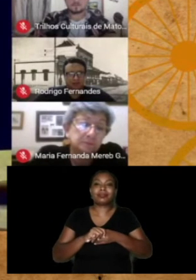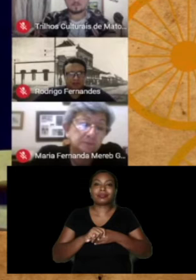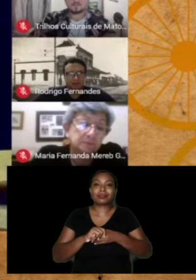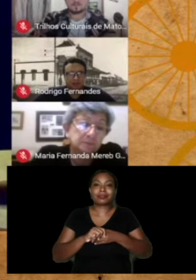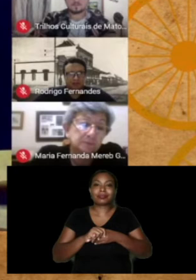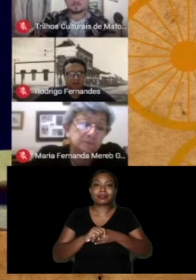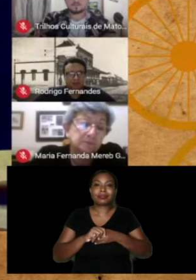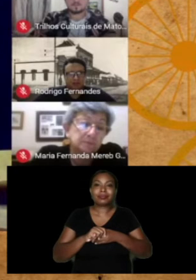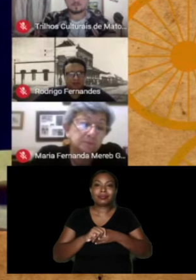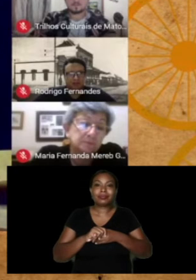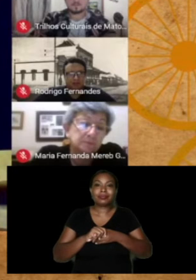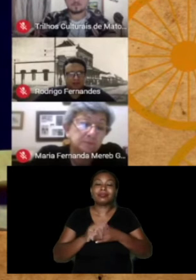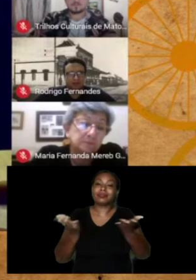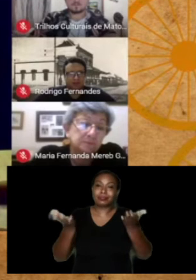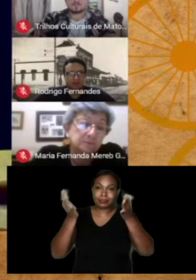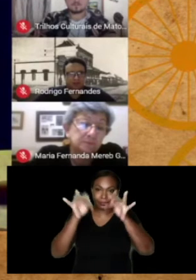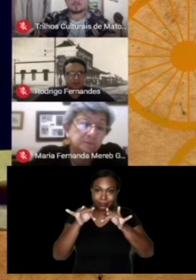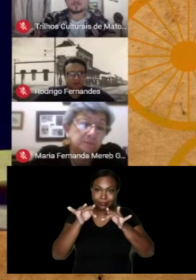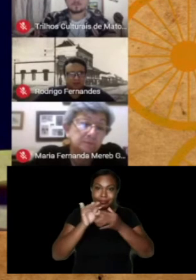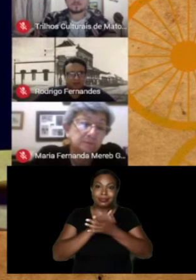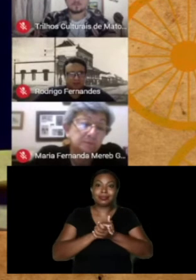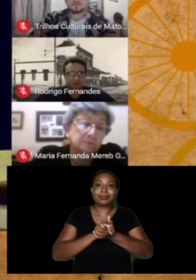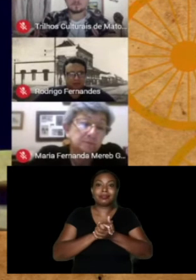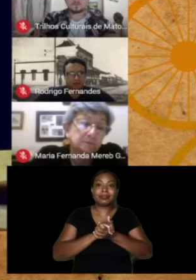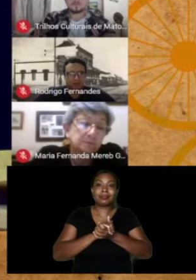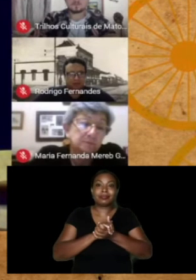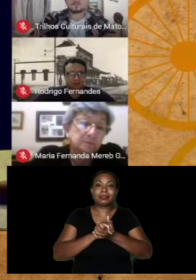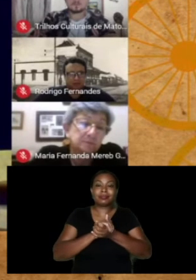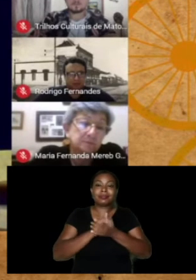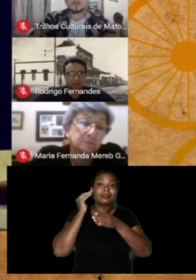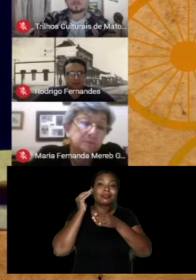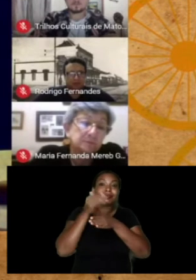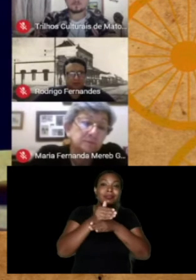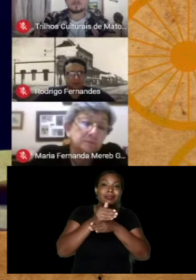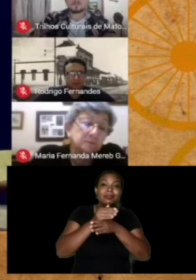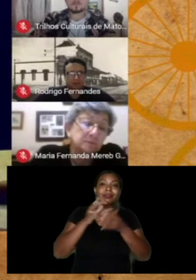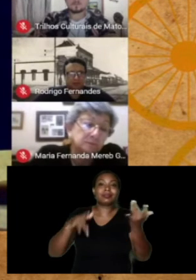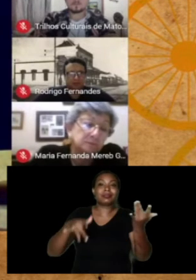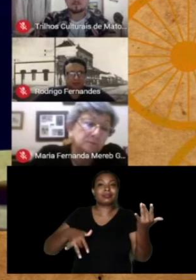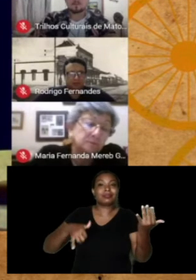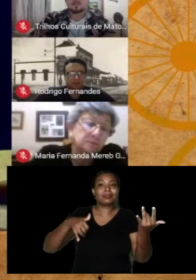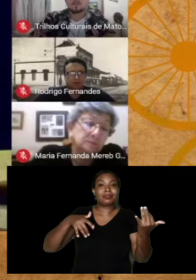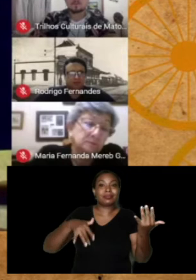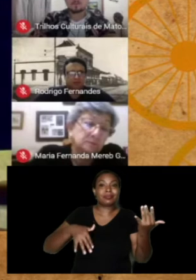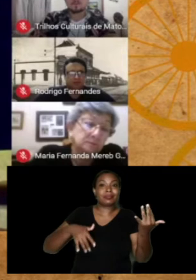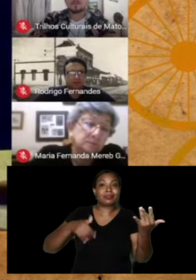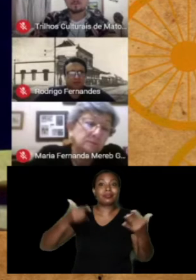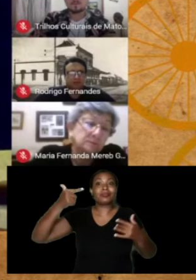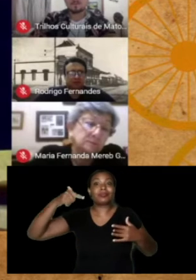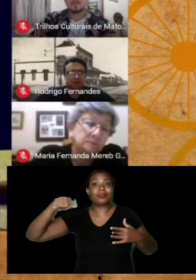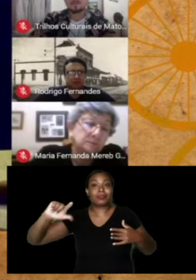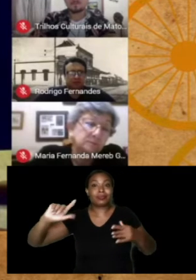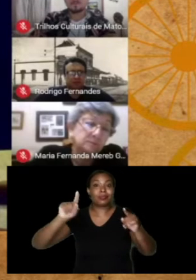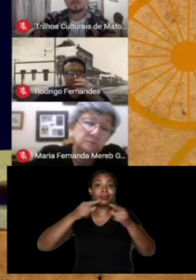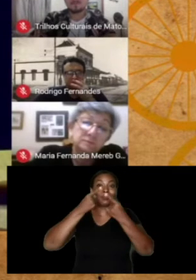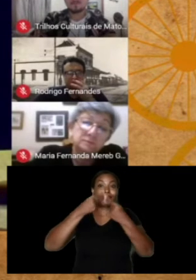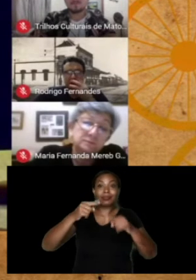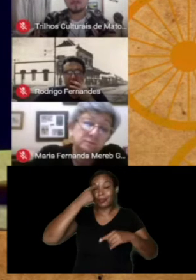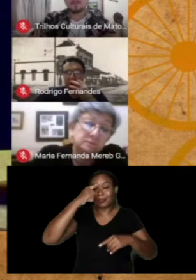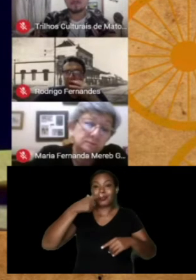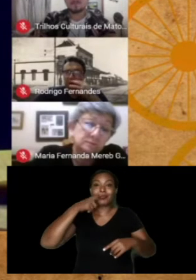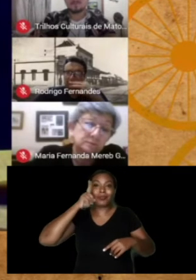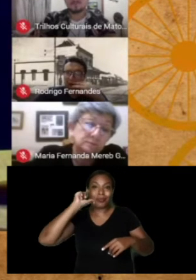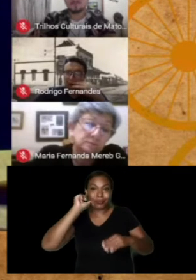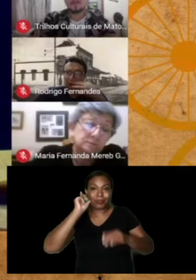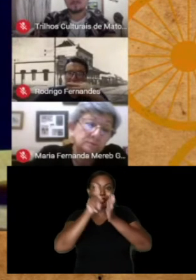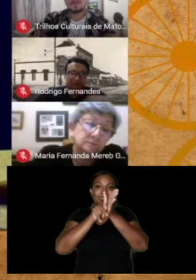Vou encerrar essa minha participação tocando uma outra canção. Ontem eu já cantei Trem do